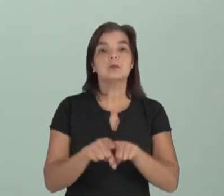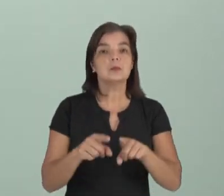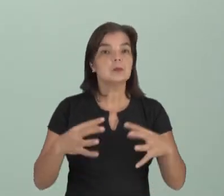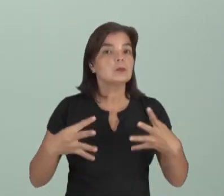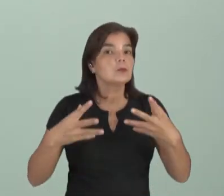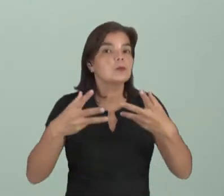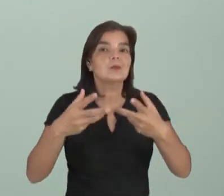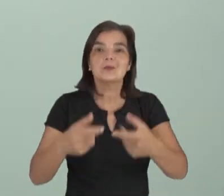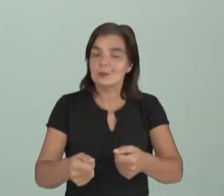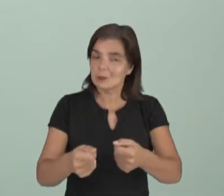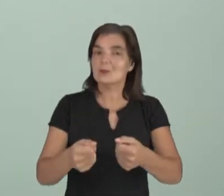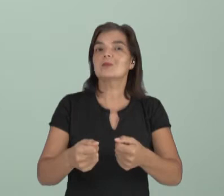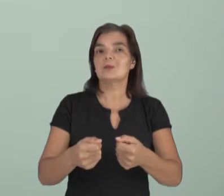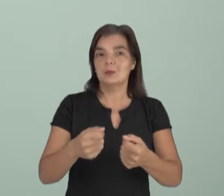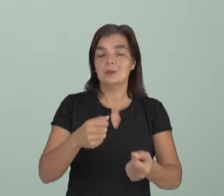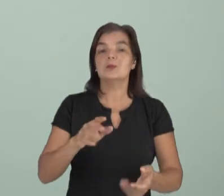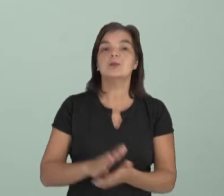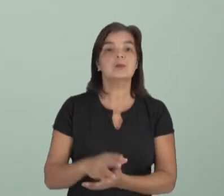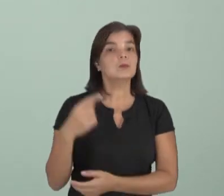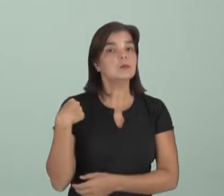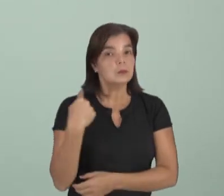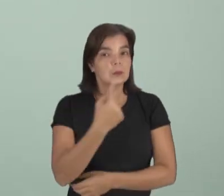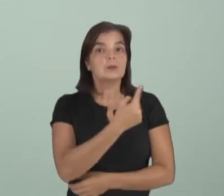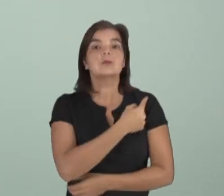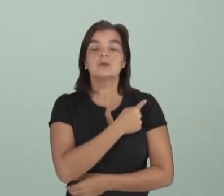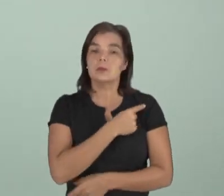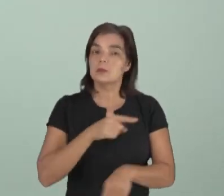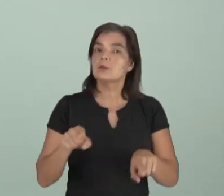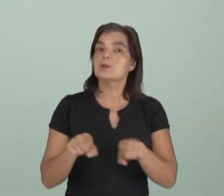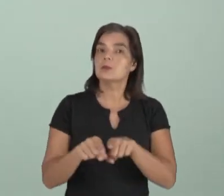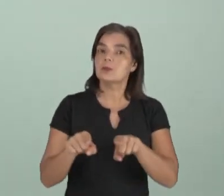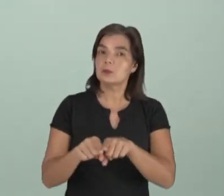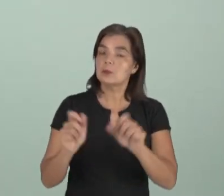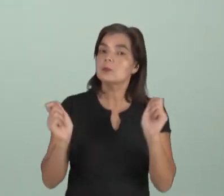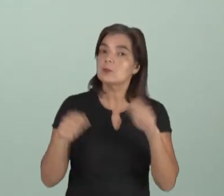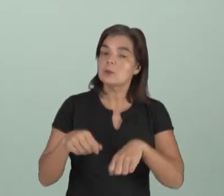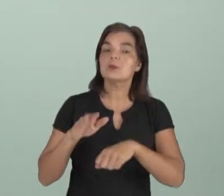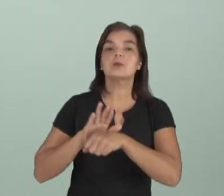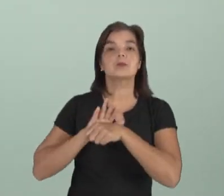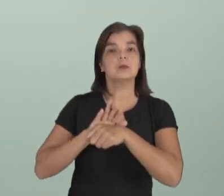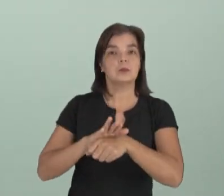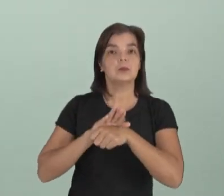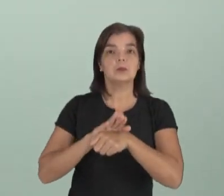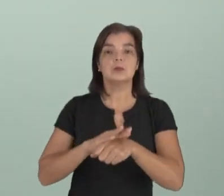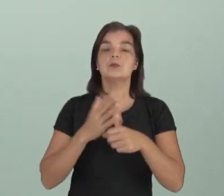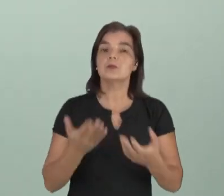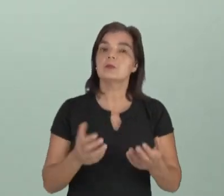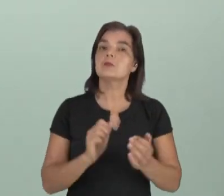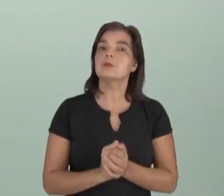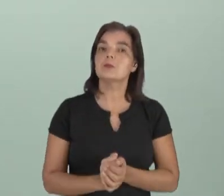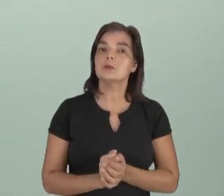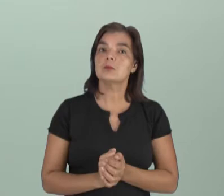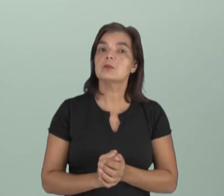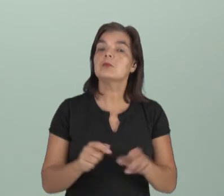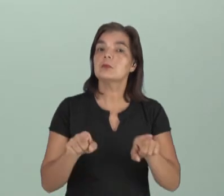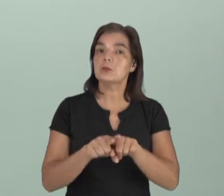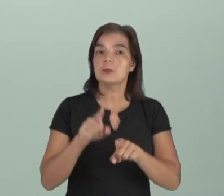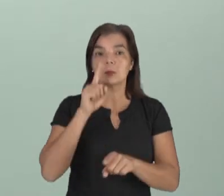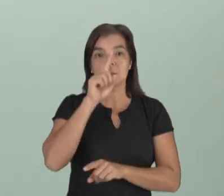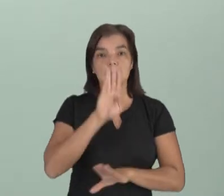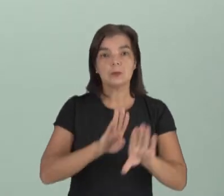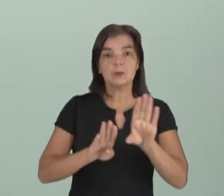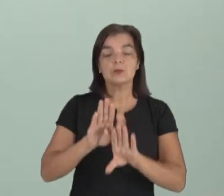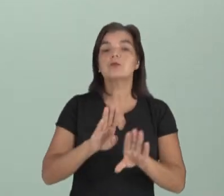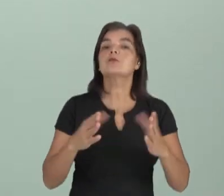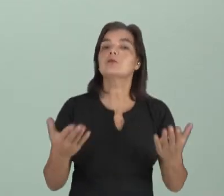ser adotadas por todos nós. Nós podemos contribuir de uma certa forma para que essas medidas